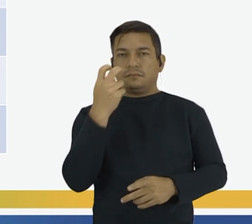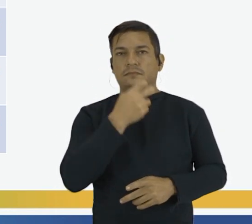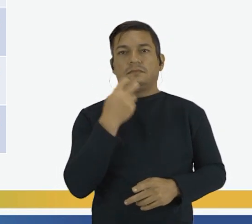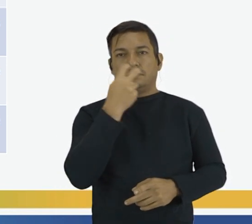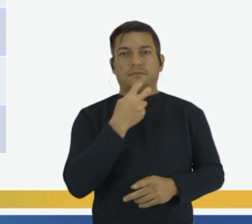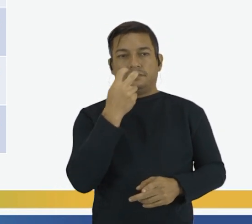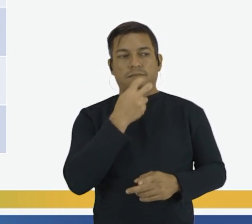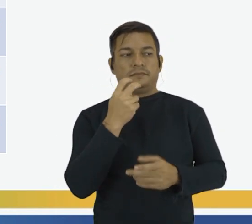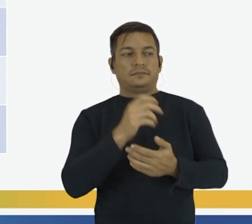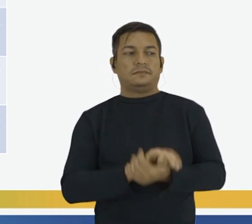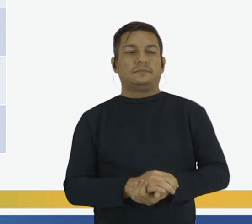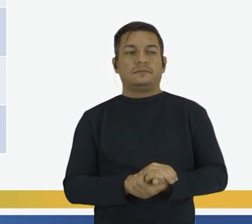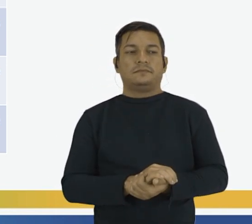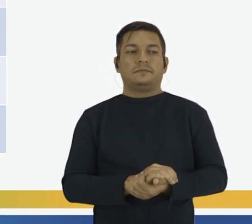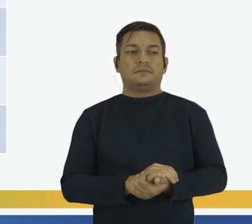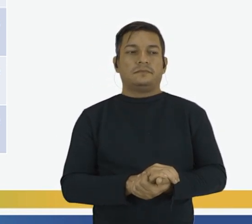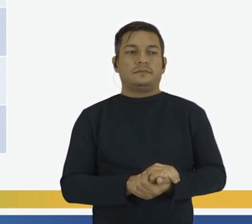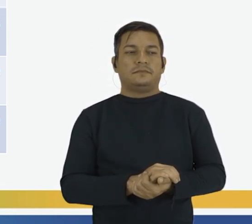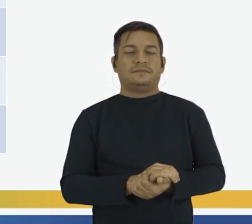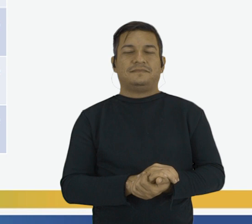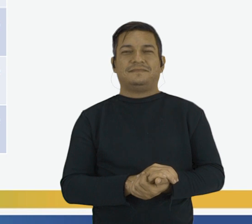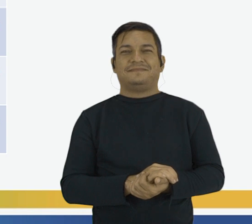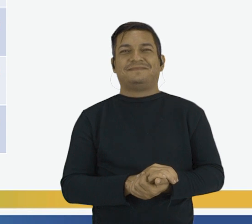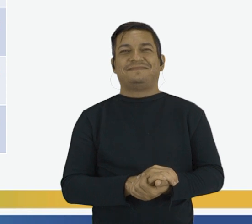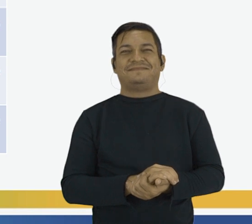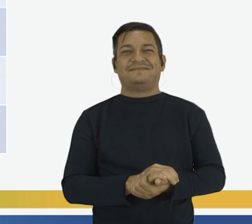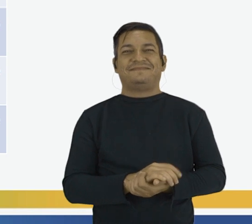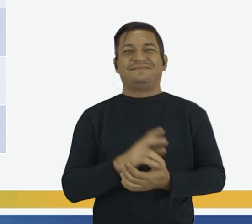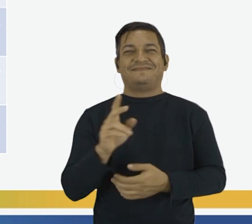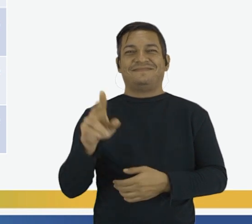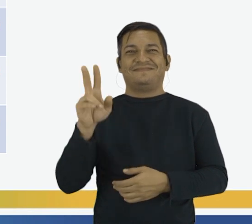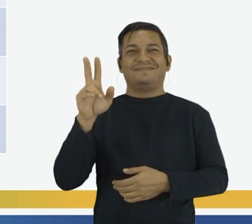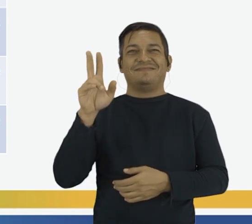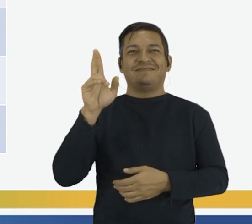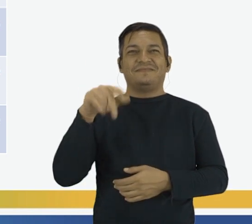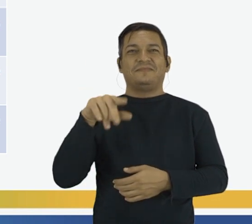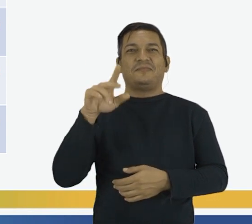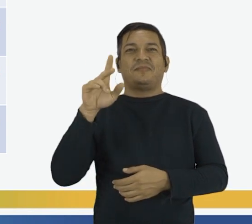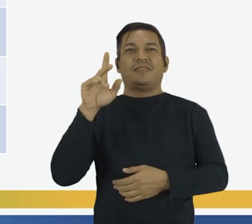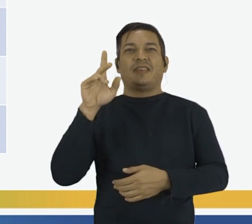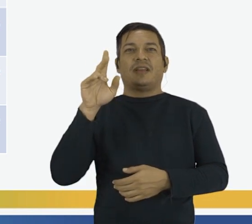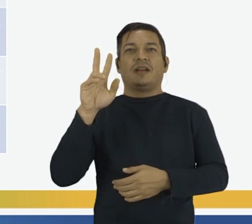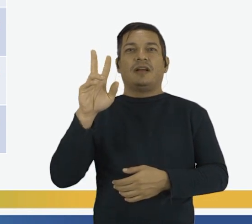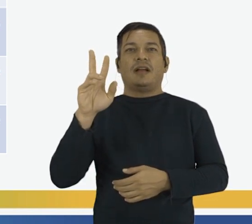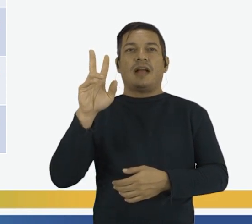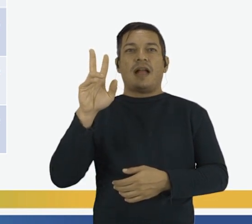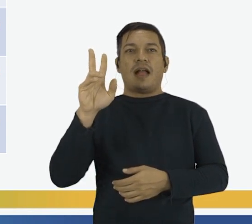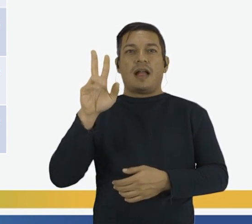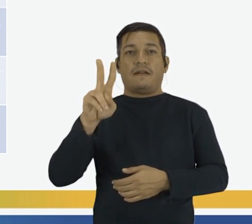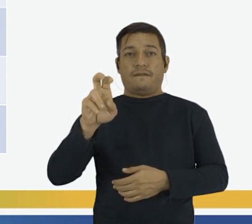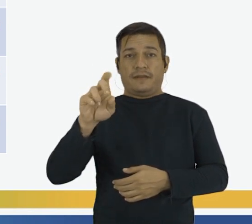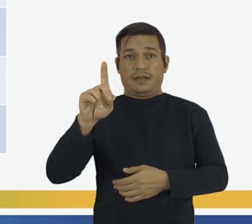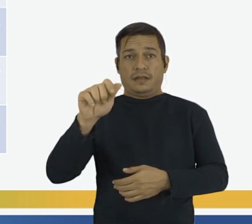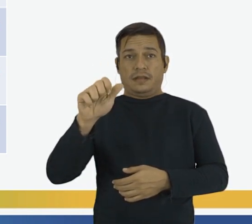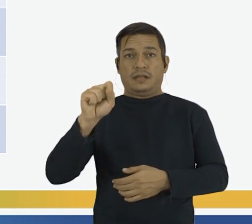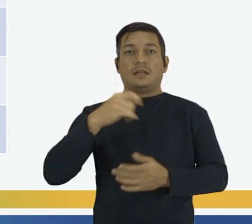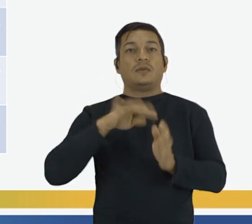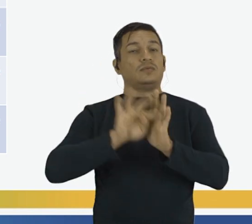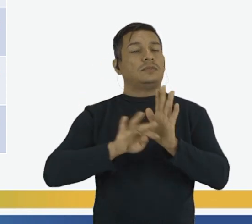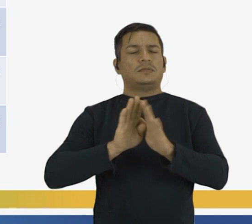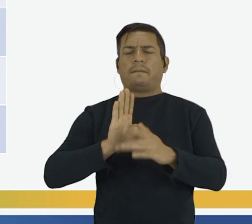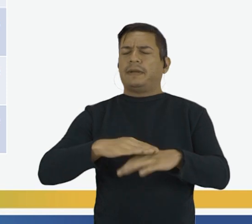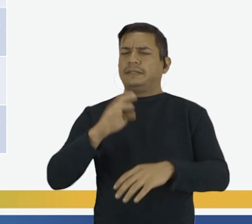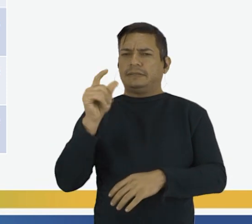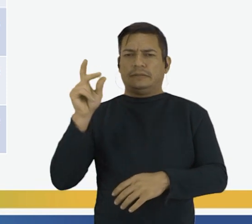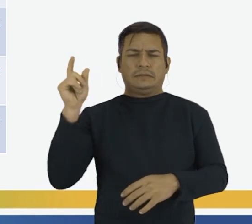orais, tá? Os Vedas, os hindos, são um dos textos escritos mais antigos entre todas as